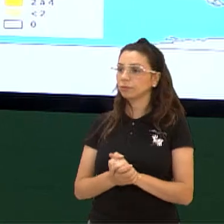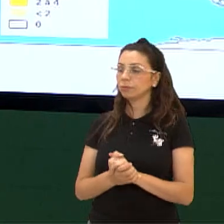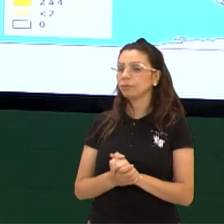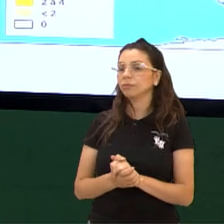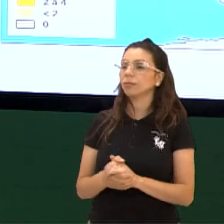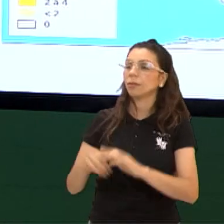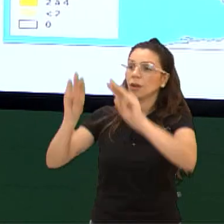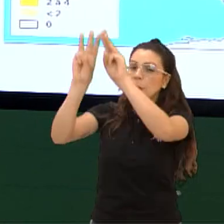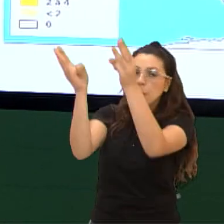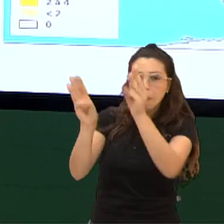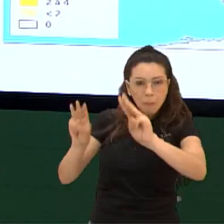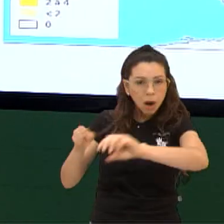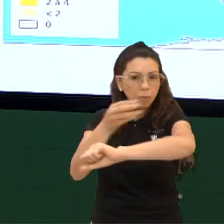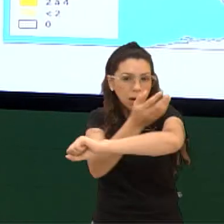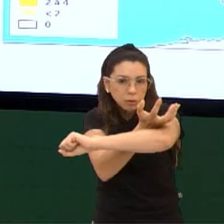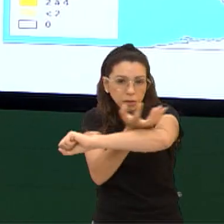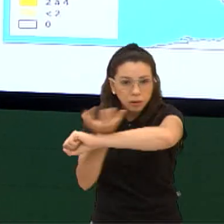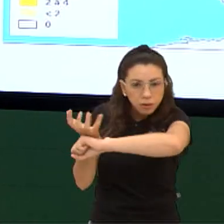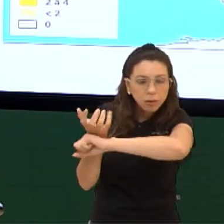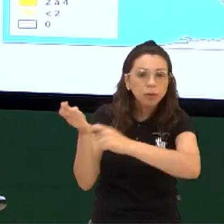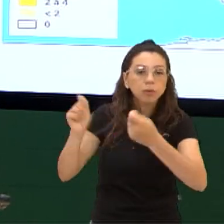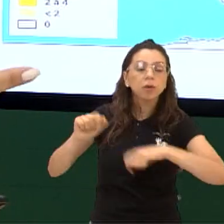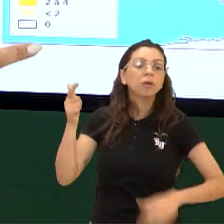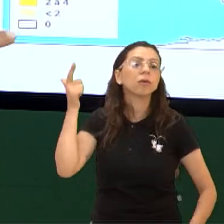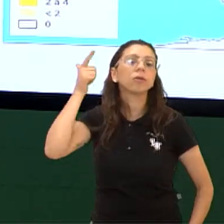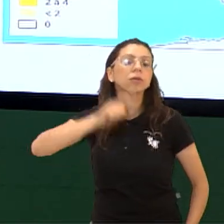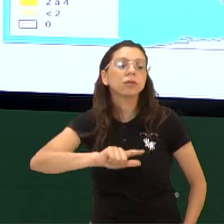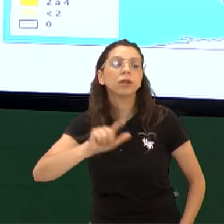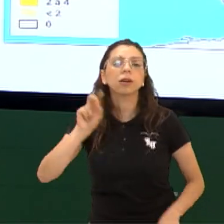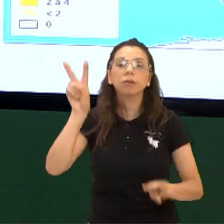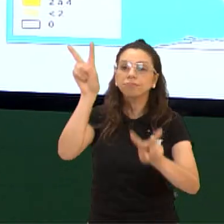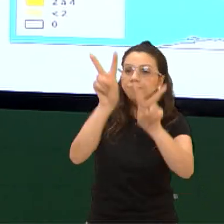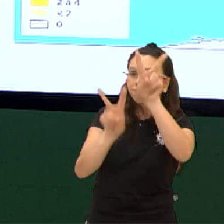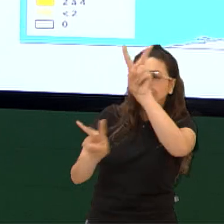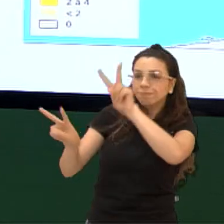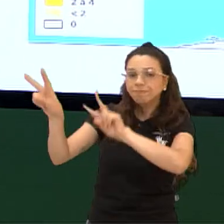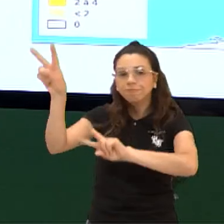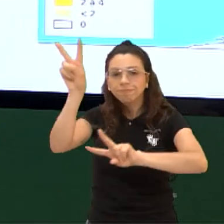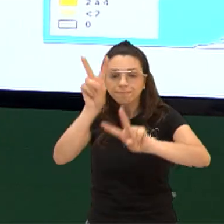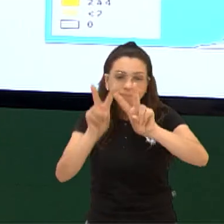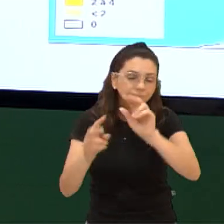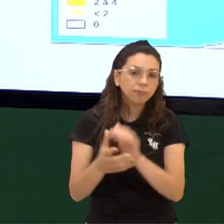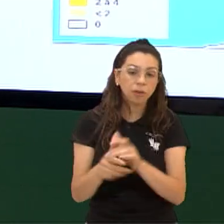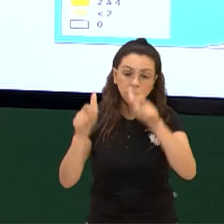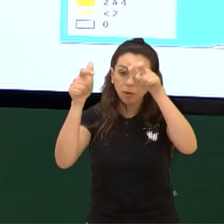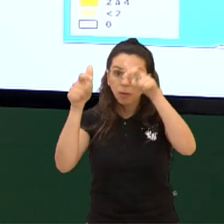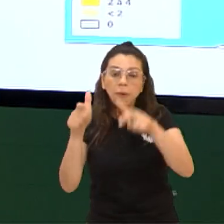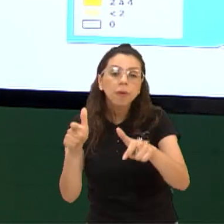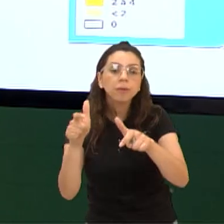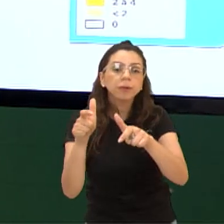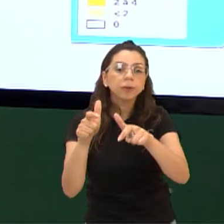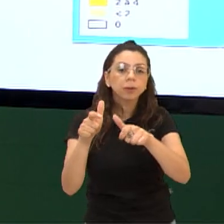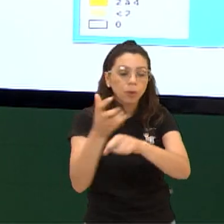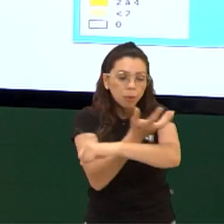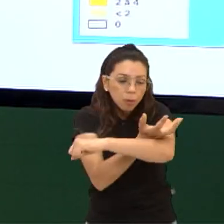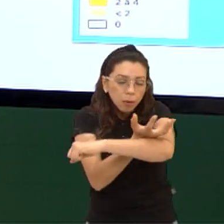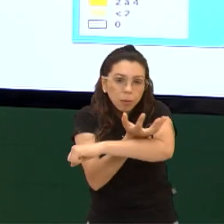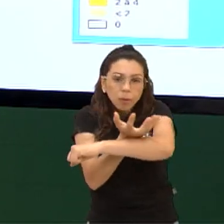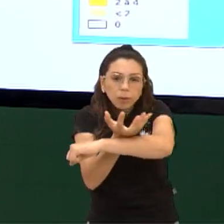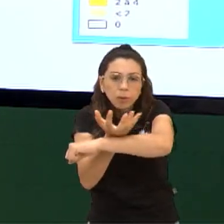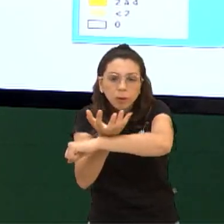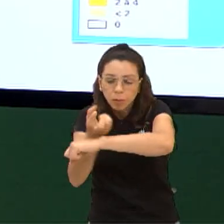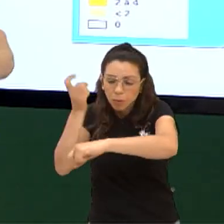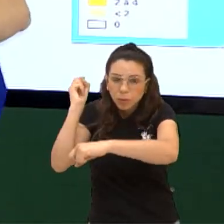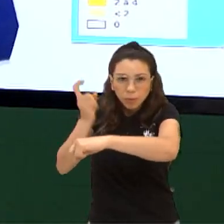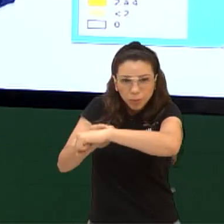o mapa de relevo, vocês conseguem observar que aonde o relevo é mais acidentado,